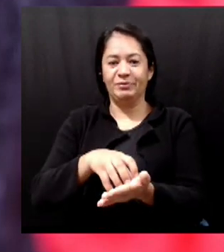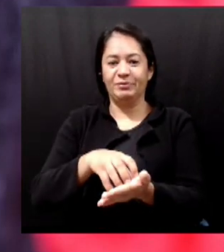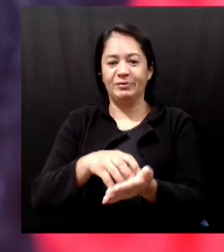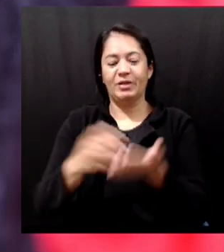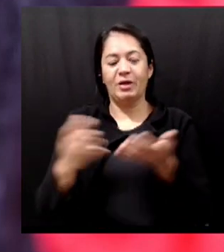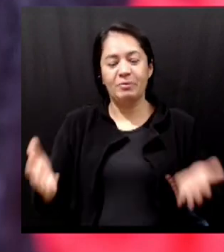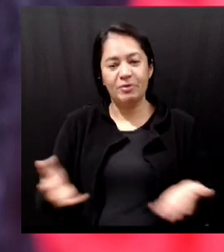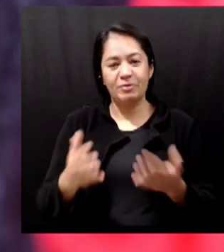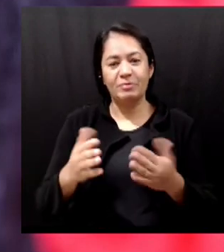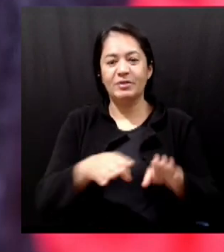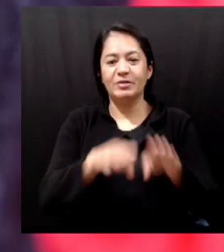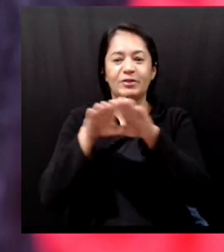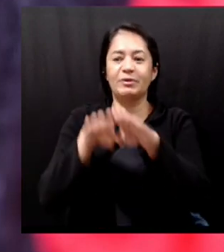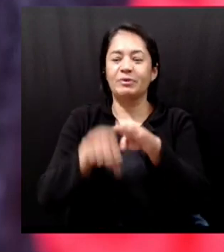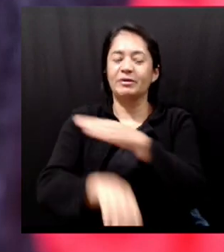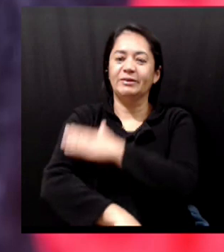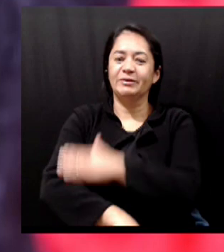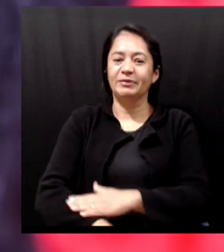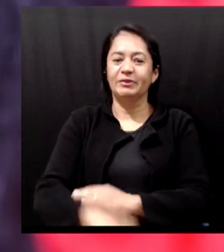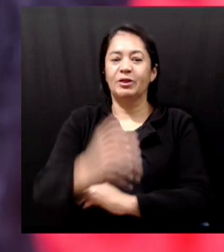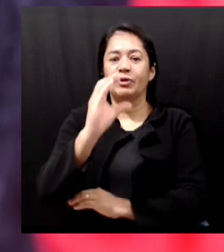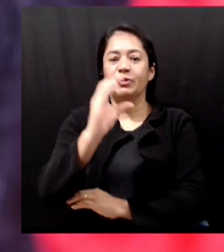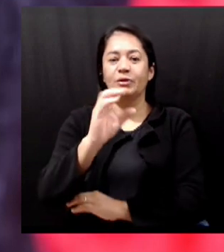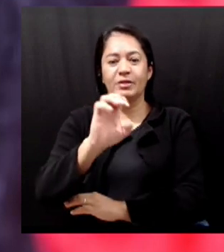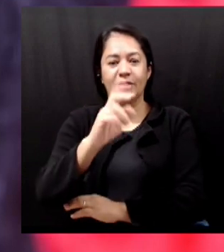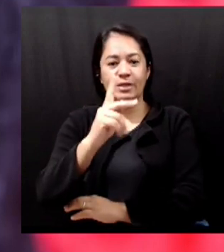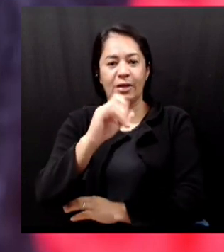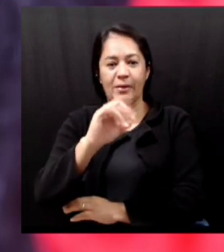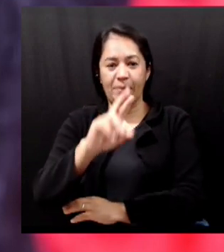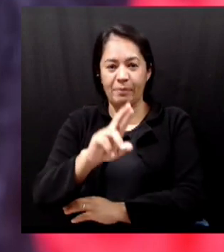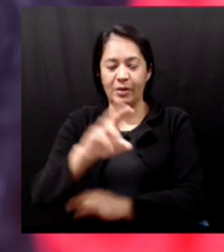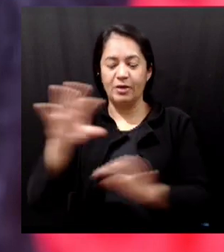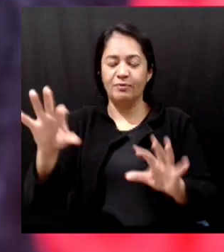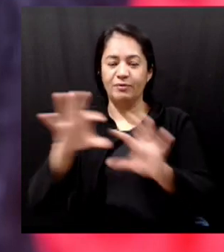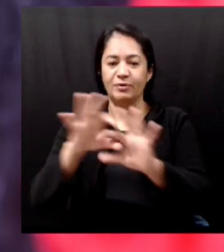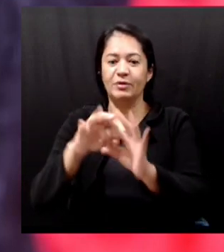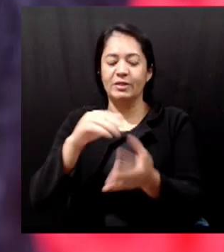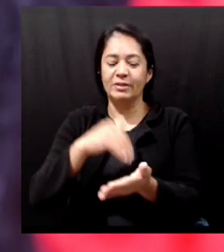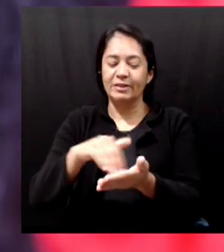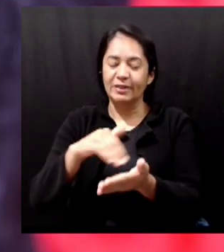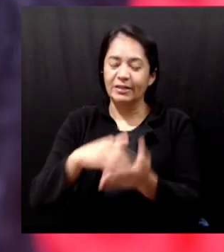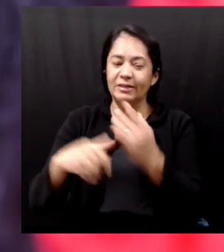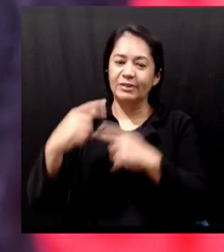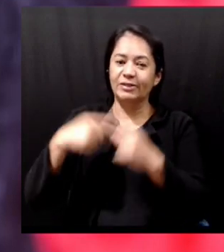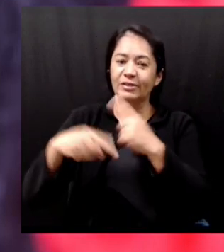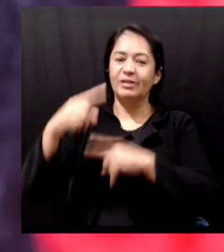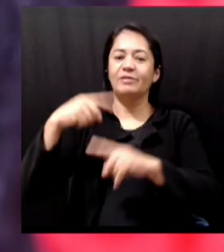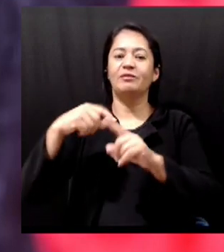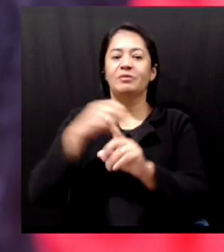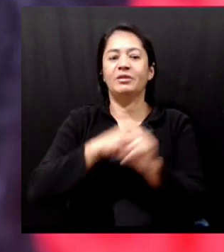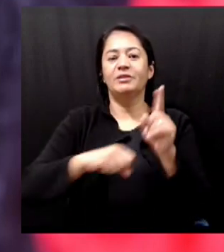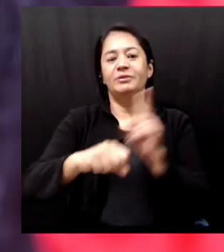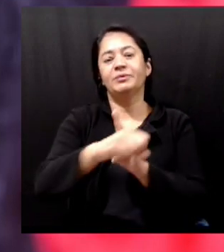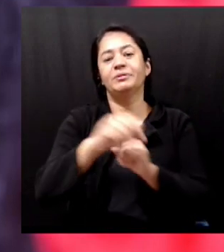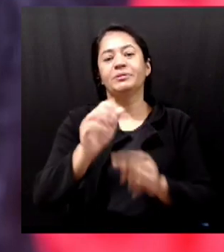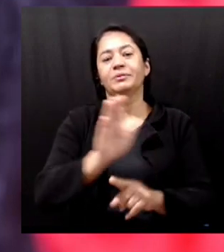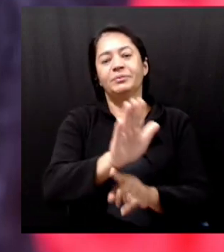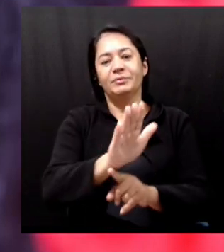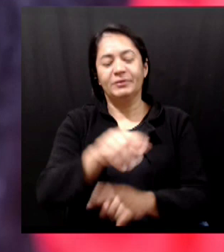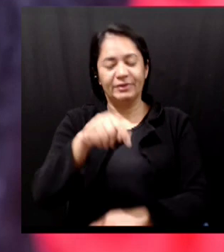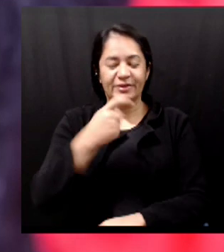Racial, o CEPIR, vinculada à Secretaria de Desenvolvimento e Assistência Social aqui da cidade. O